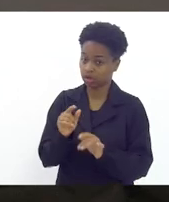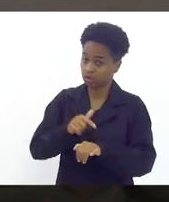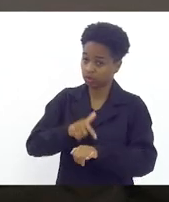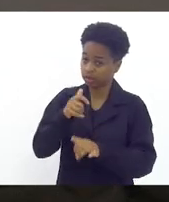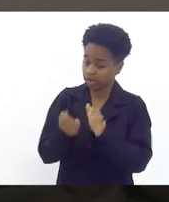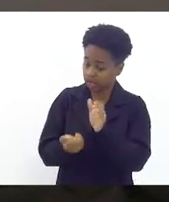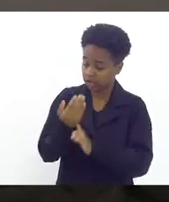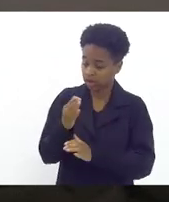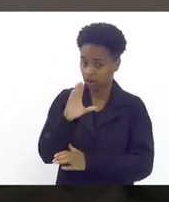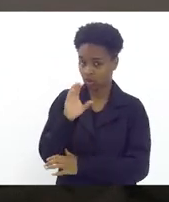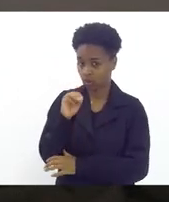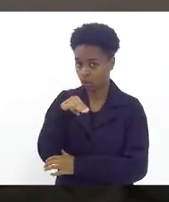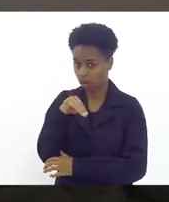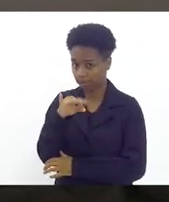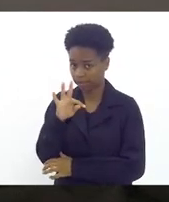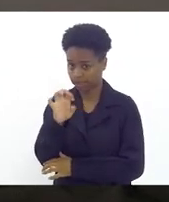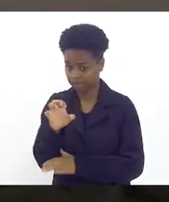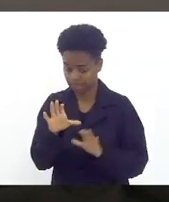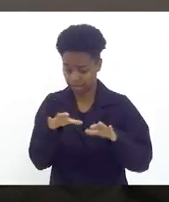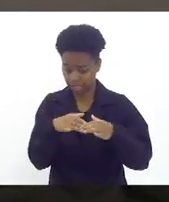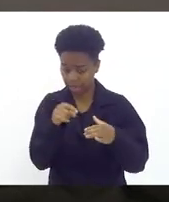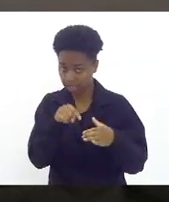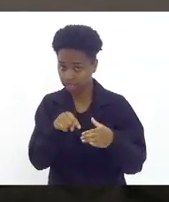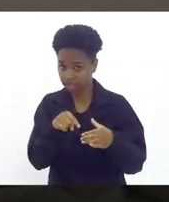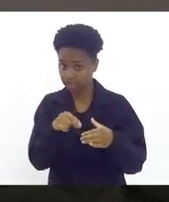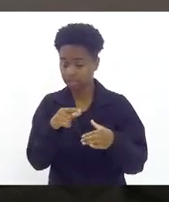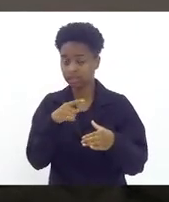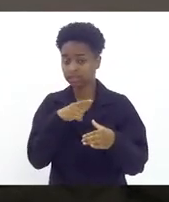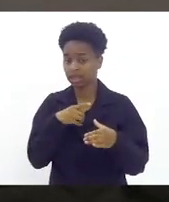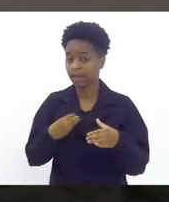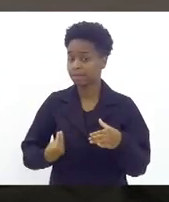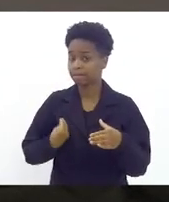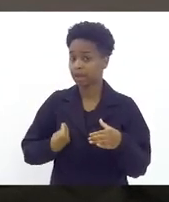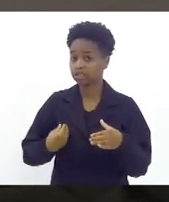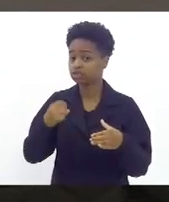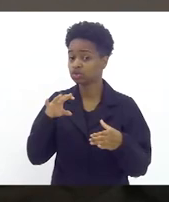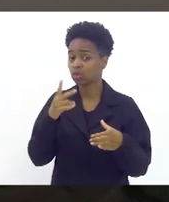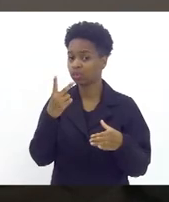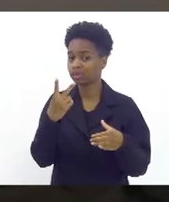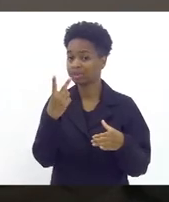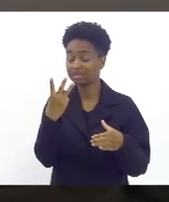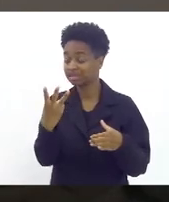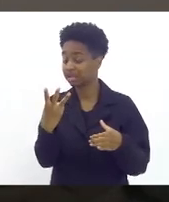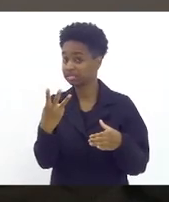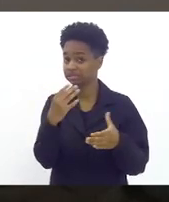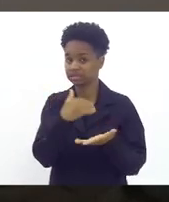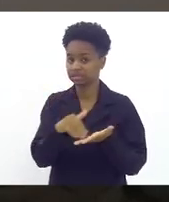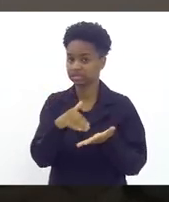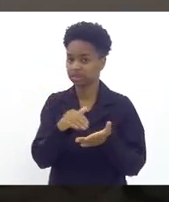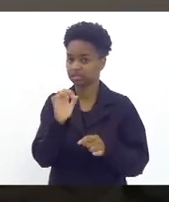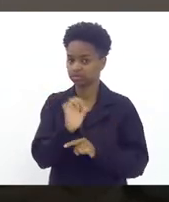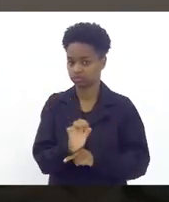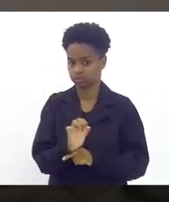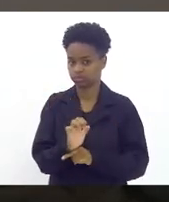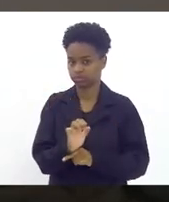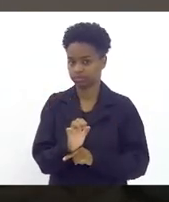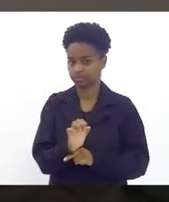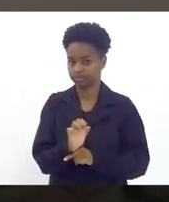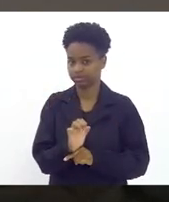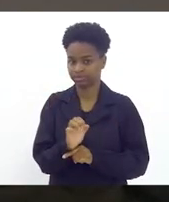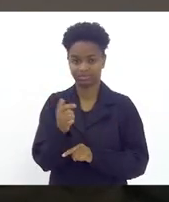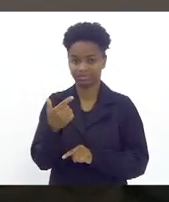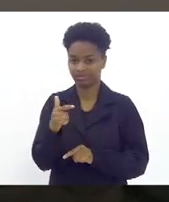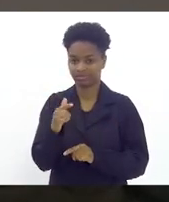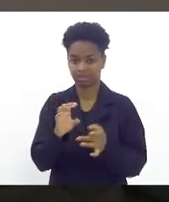comitê ele lista como participantes apenas três secretarias de estado ele não abre